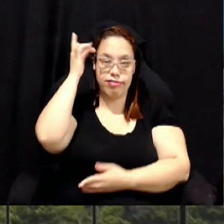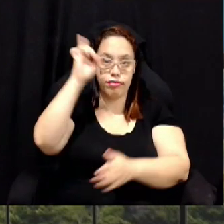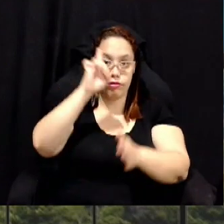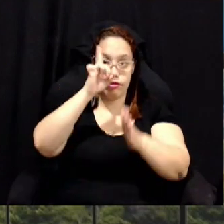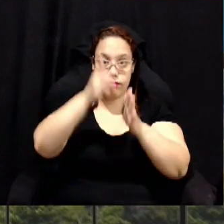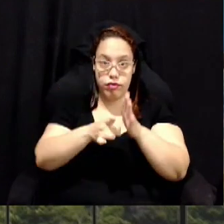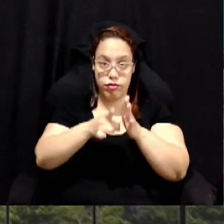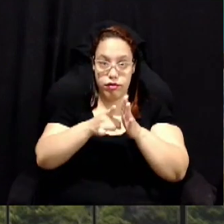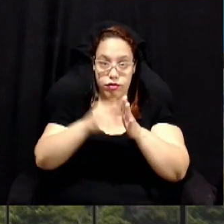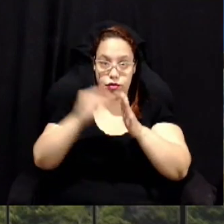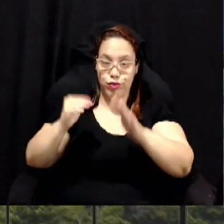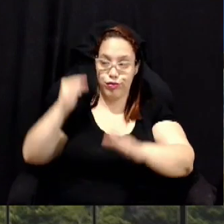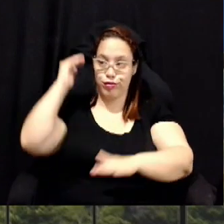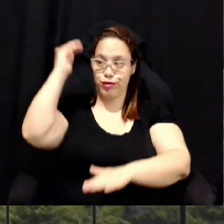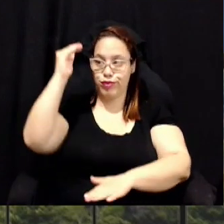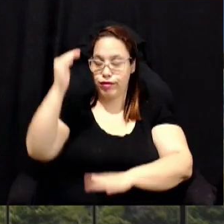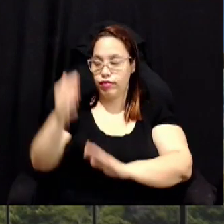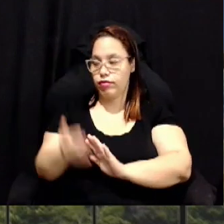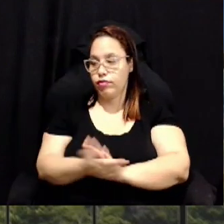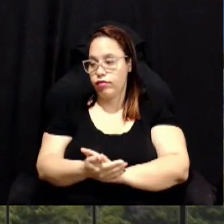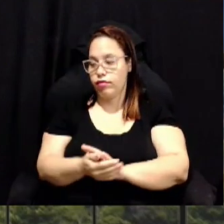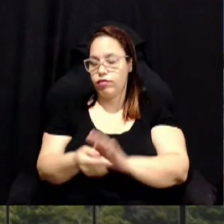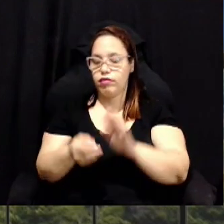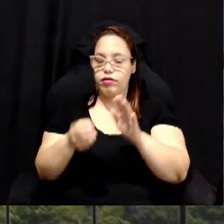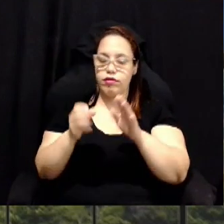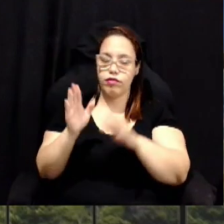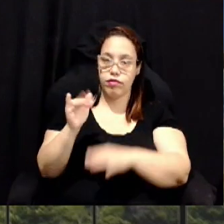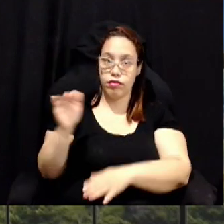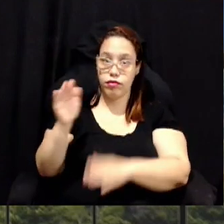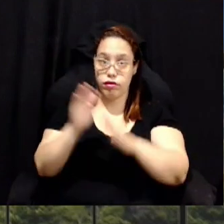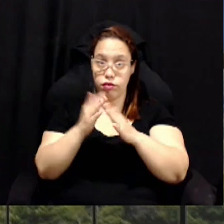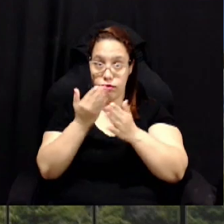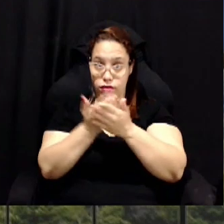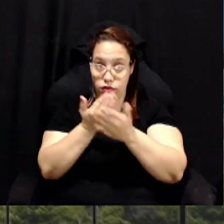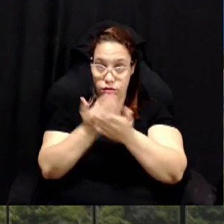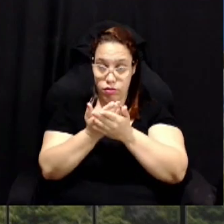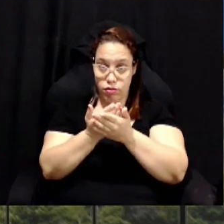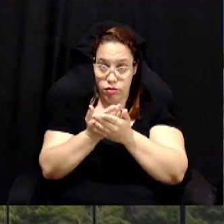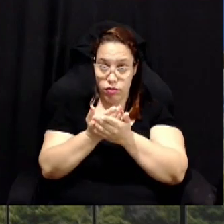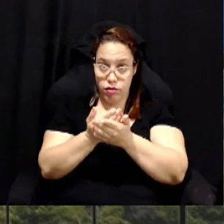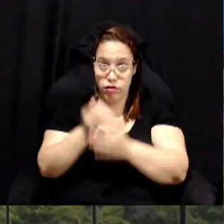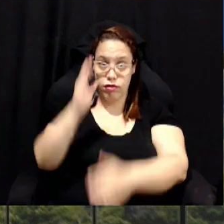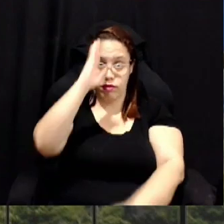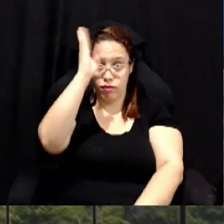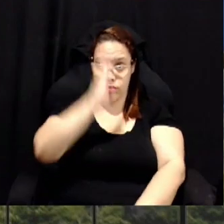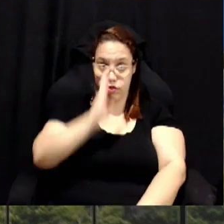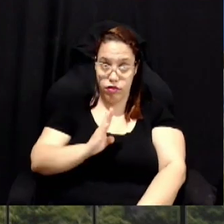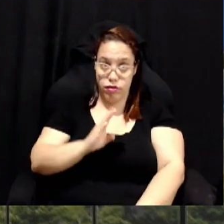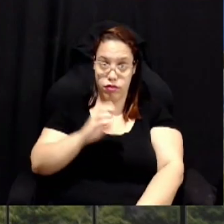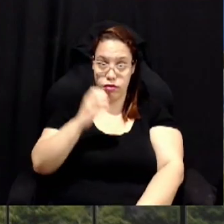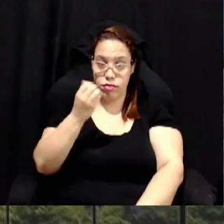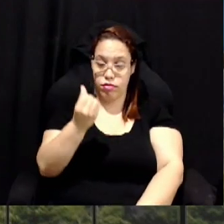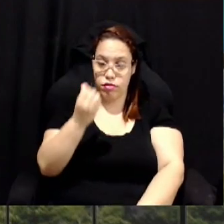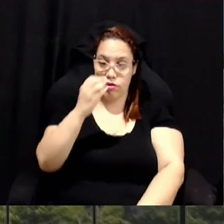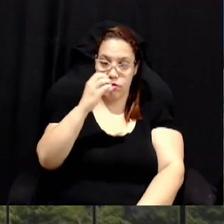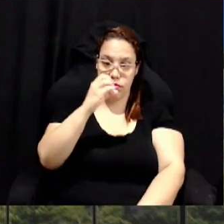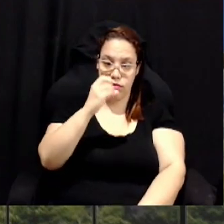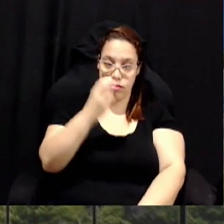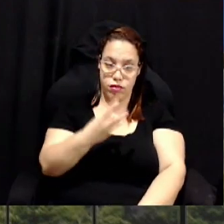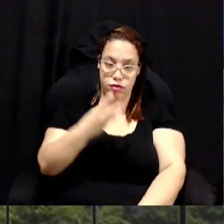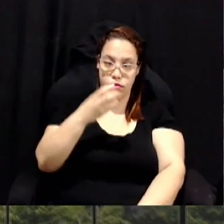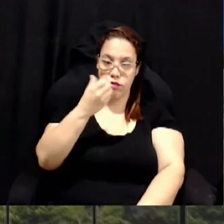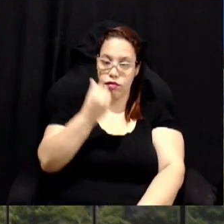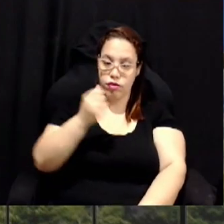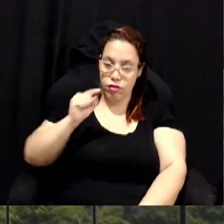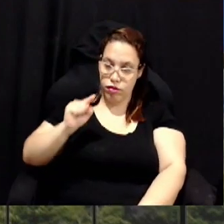quando adultas. Segundo o Censo Escolar de 2023, o Brasil possui 636 mil